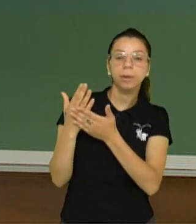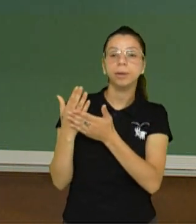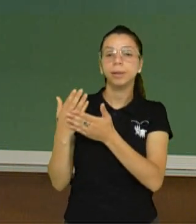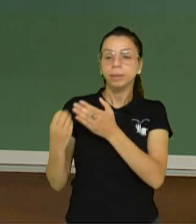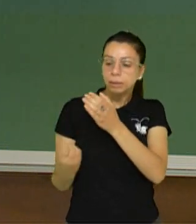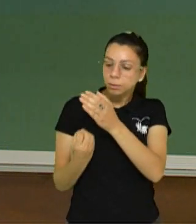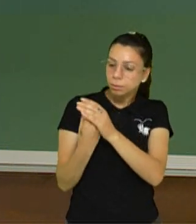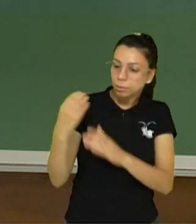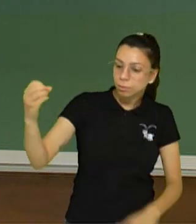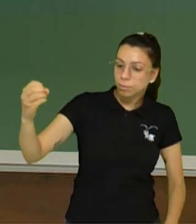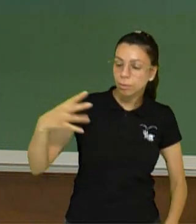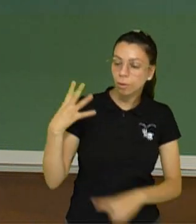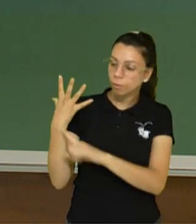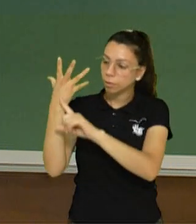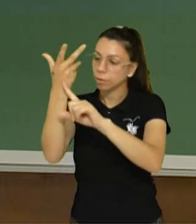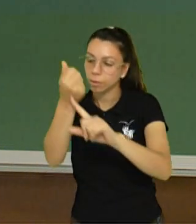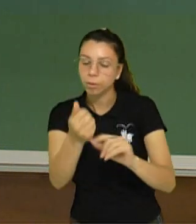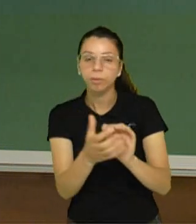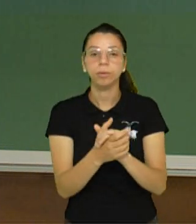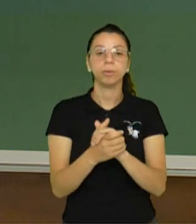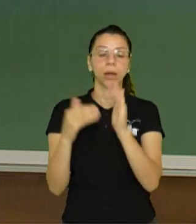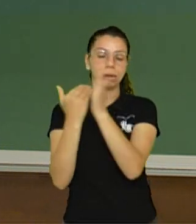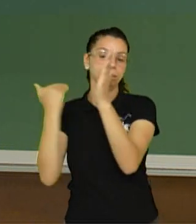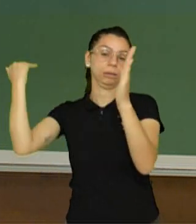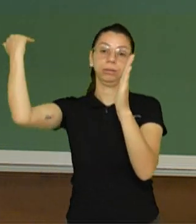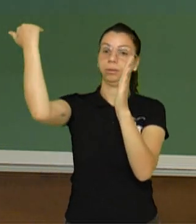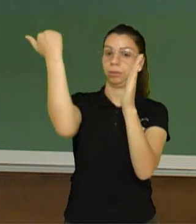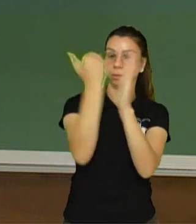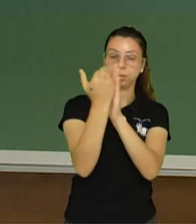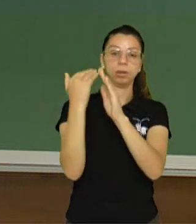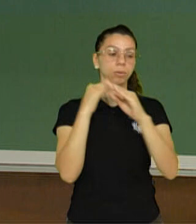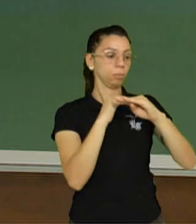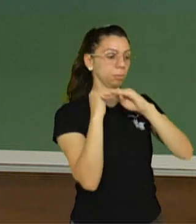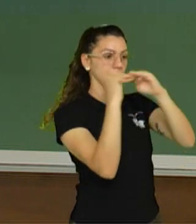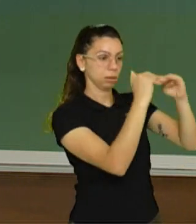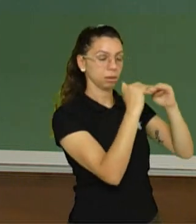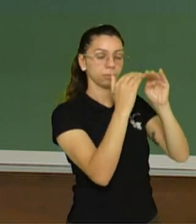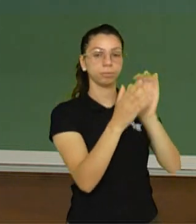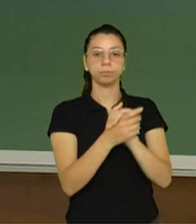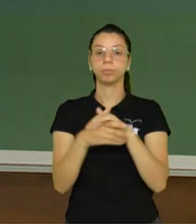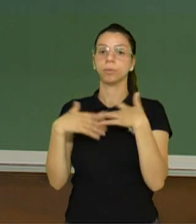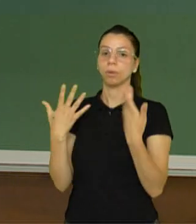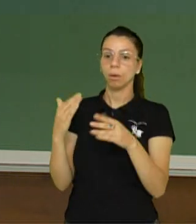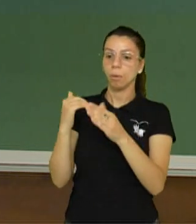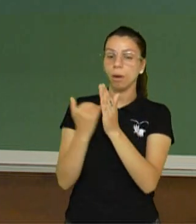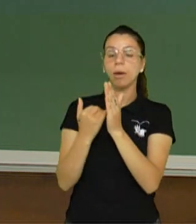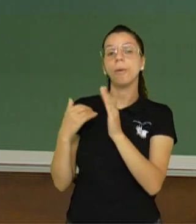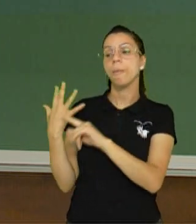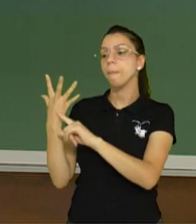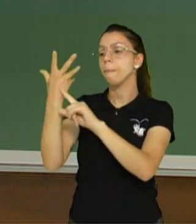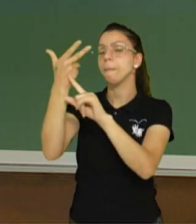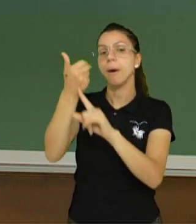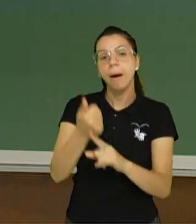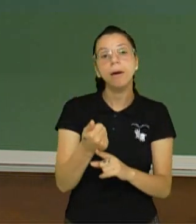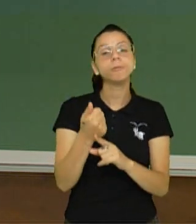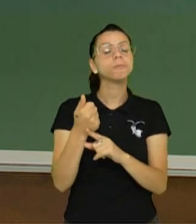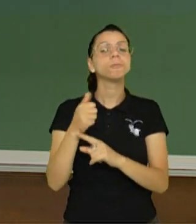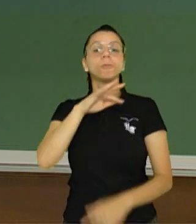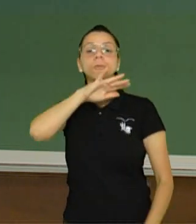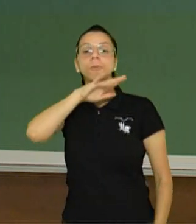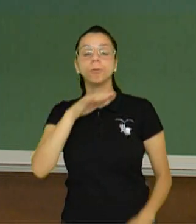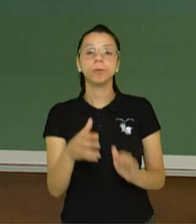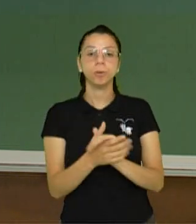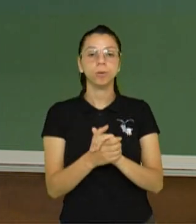que extrapola os padrões e é inicialmente vista como uma arte vulgar. É uma arte que está fora